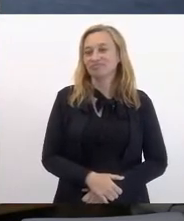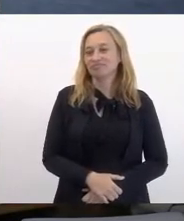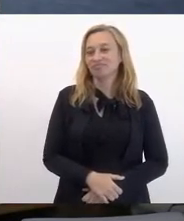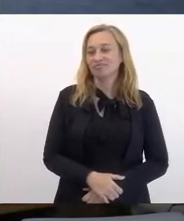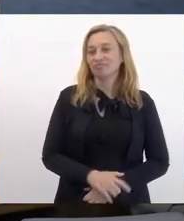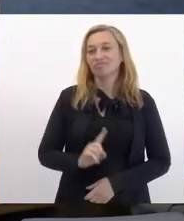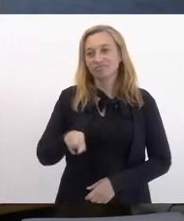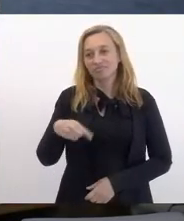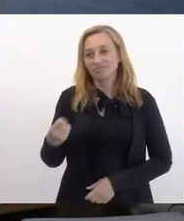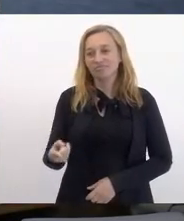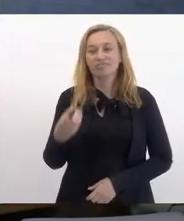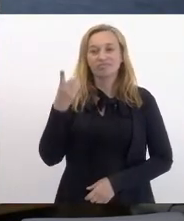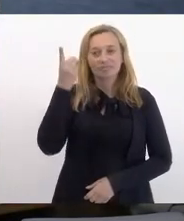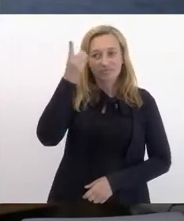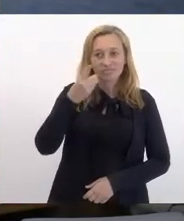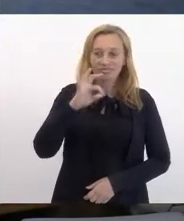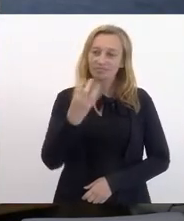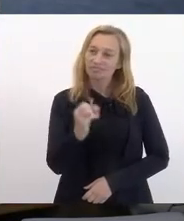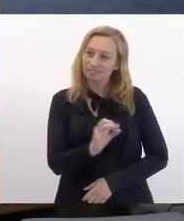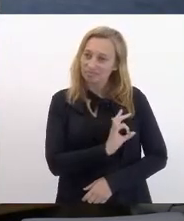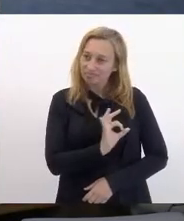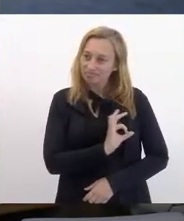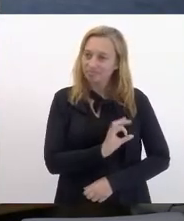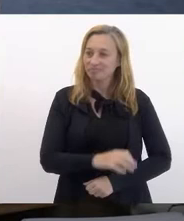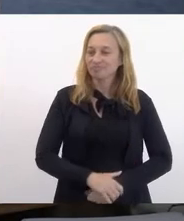Logo em seguida, a deputada Marta Rocha.